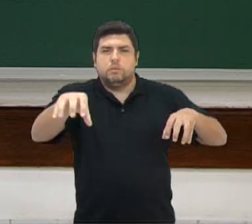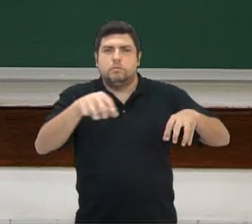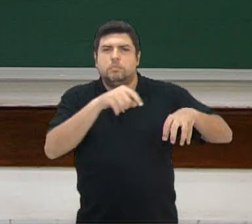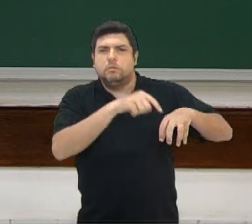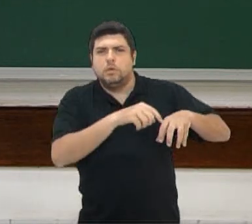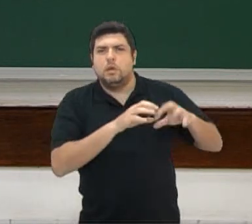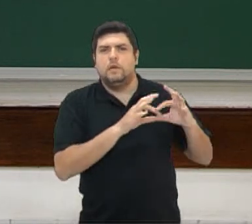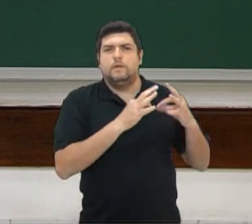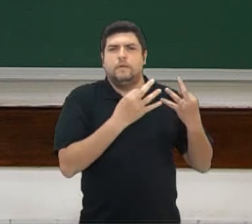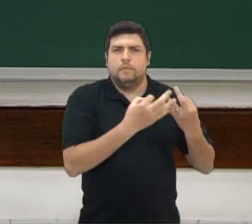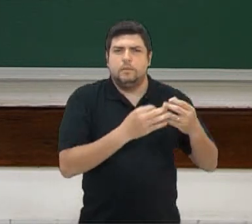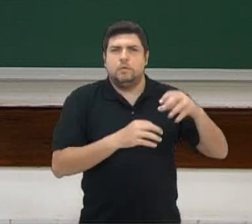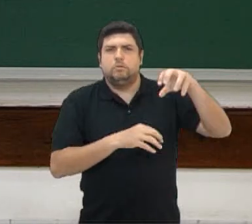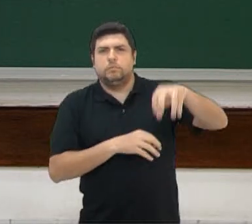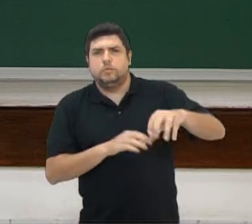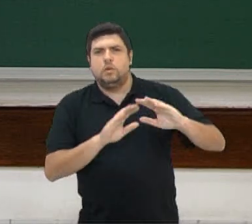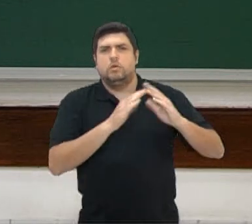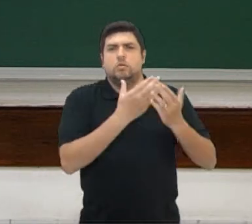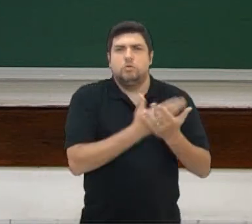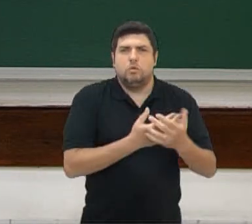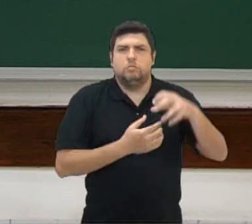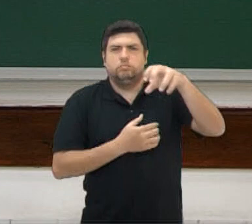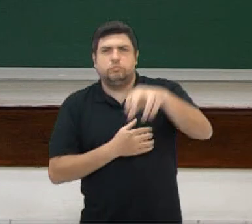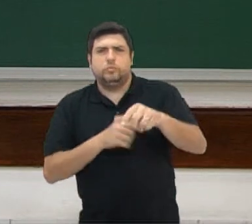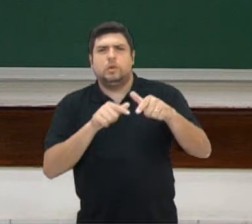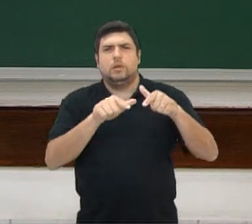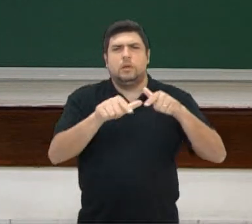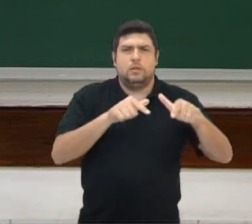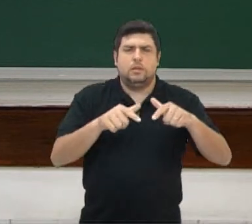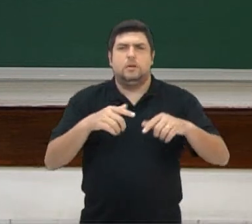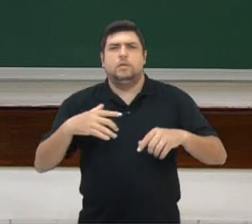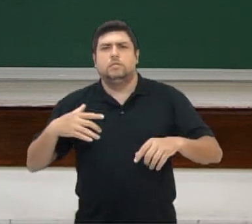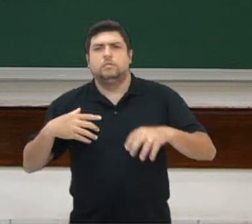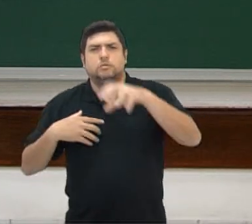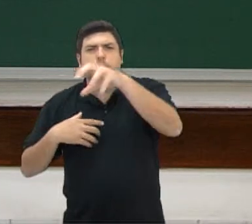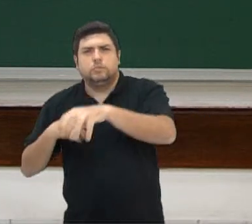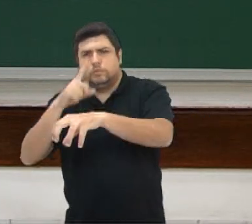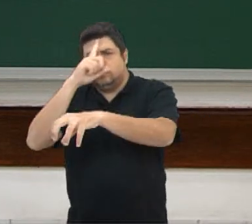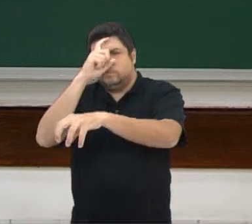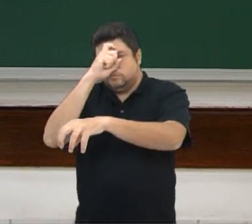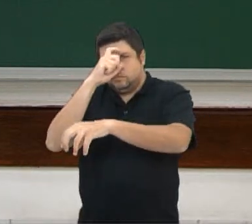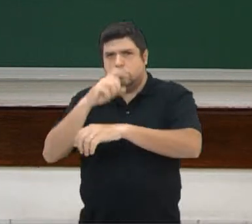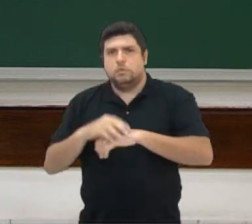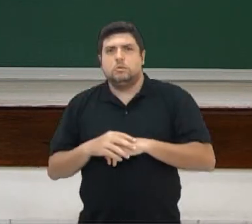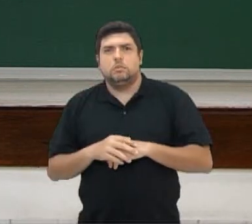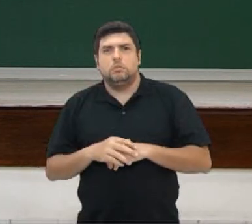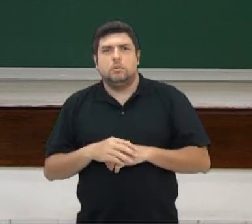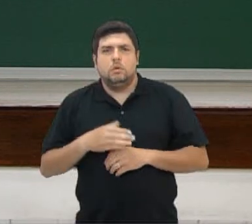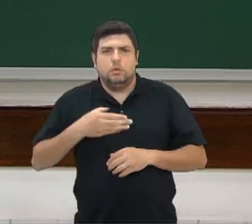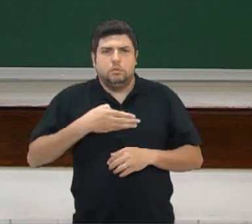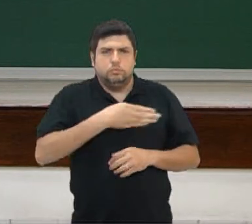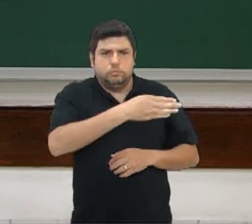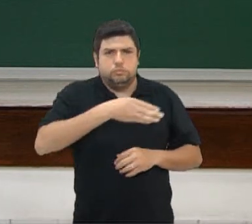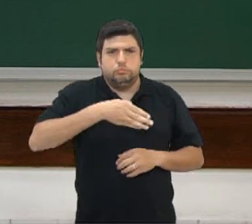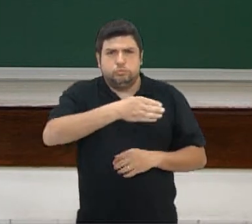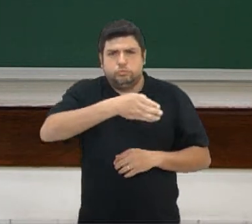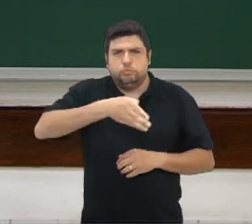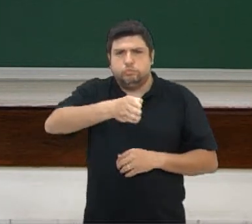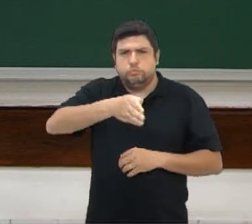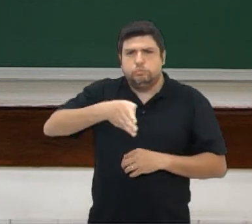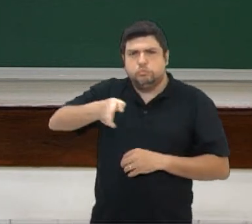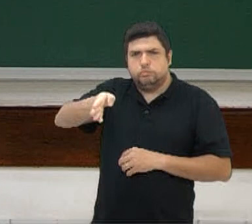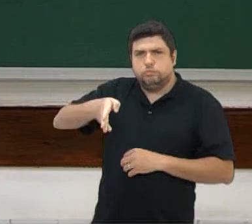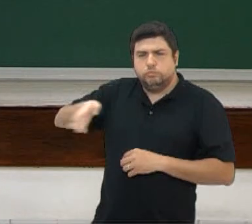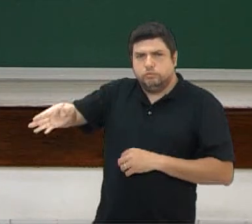escola, trabalho, lazer, saúde, transporte, instituições sociais. E você vai se deslocando em relação a